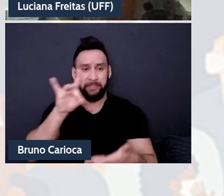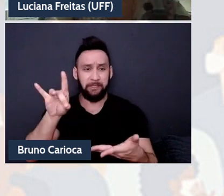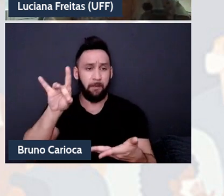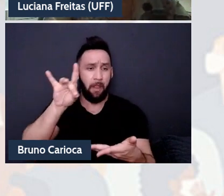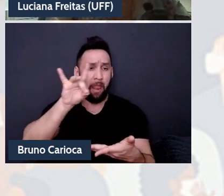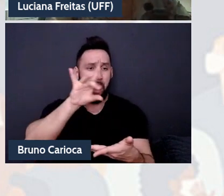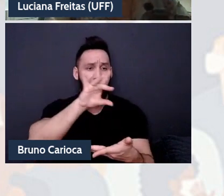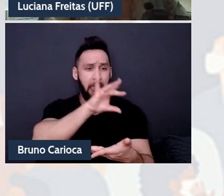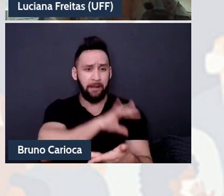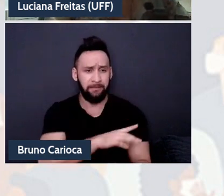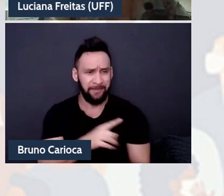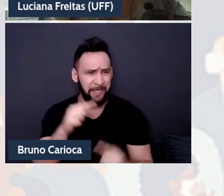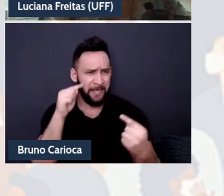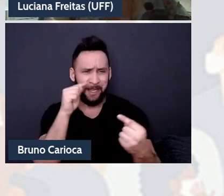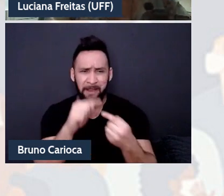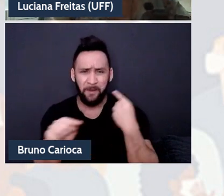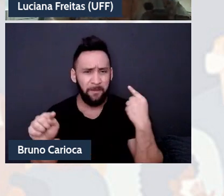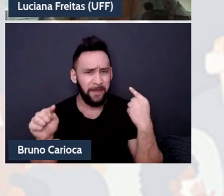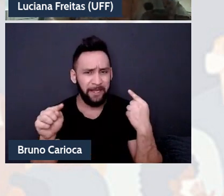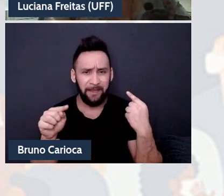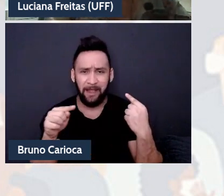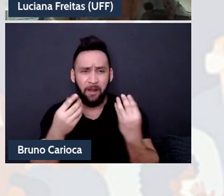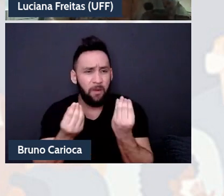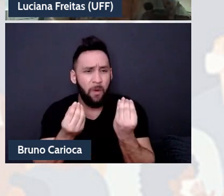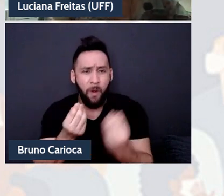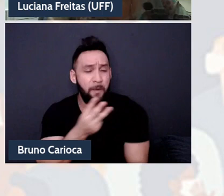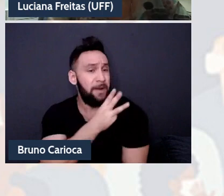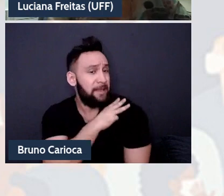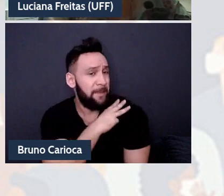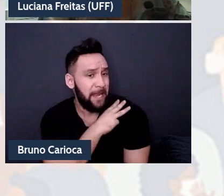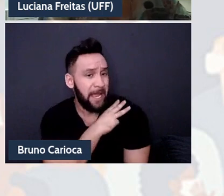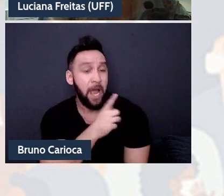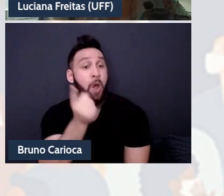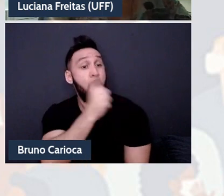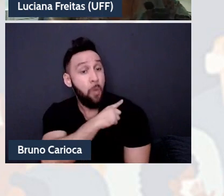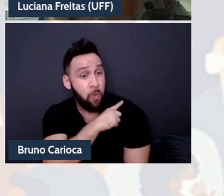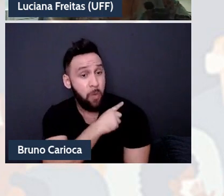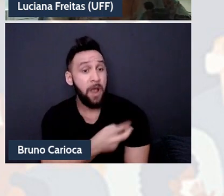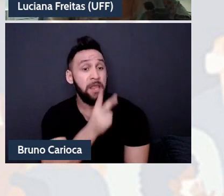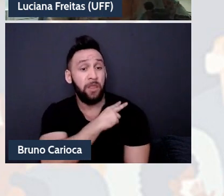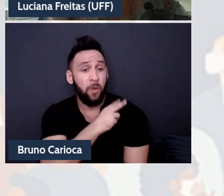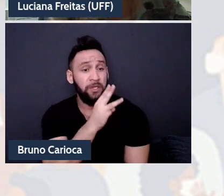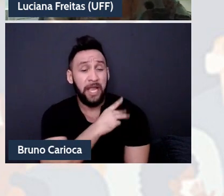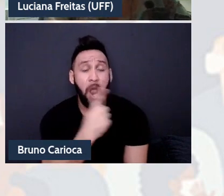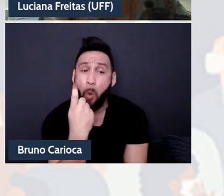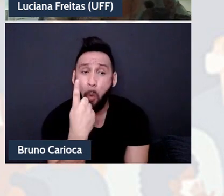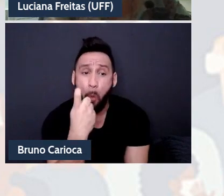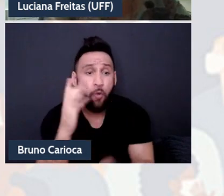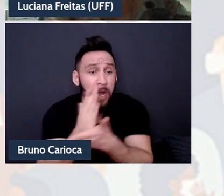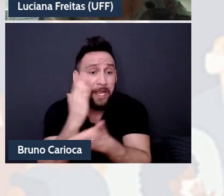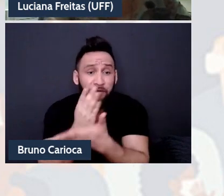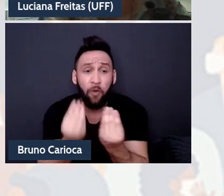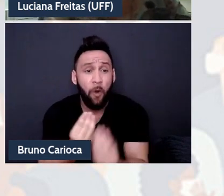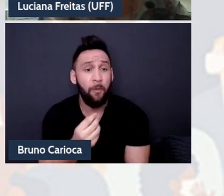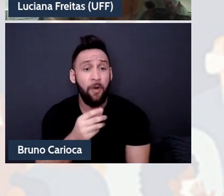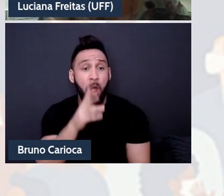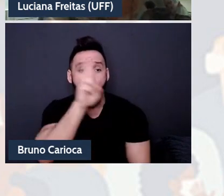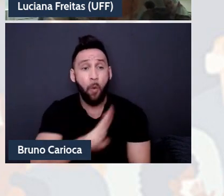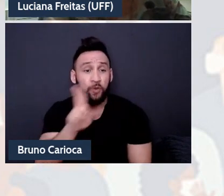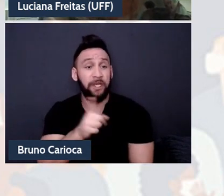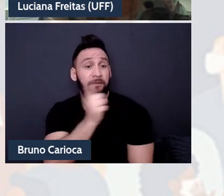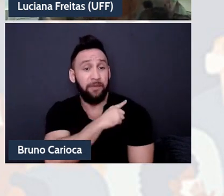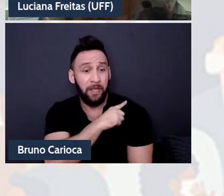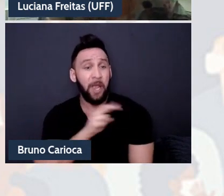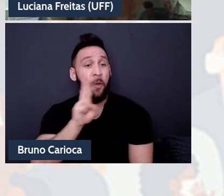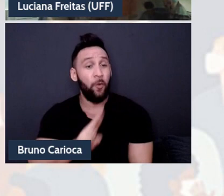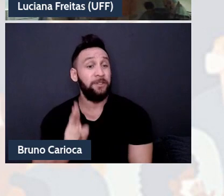conteúdo de matemática a ser trabalhado no ensino médio, né? Então, tudo muito complicado. E aí,